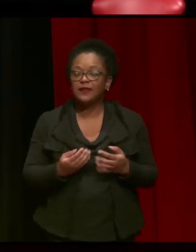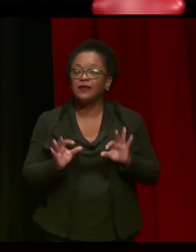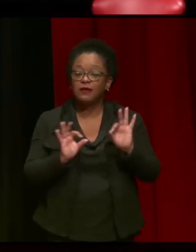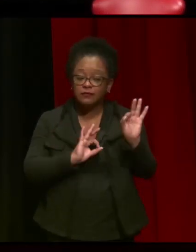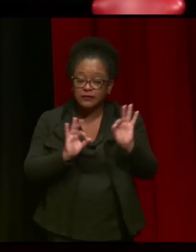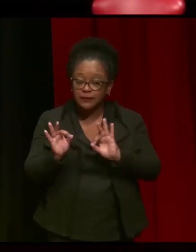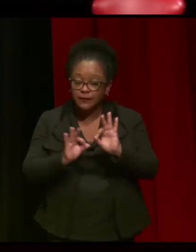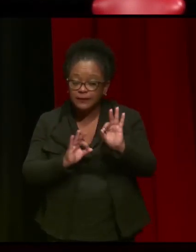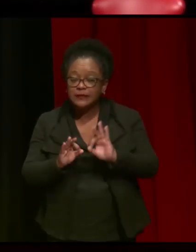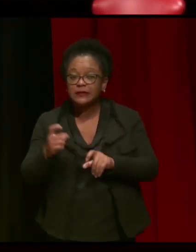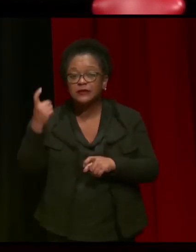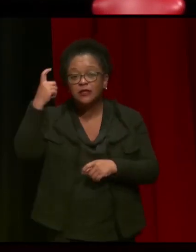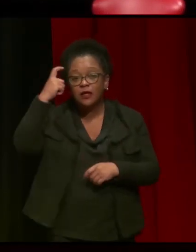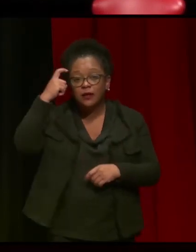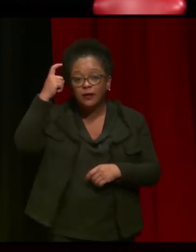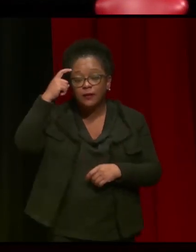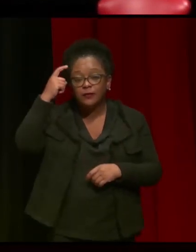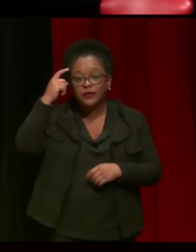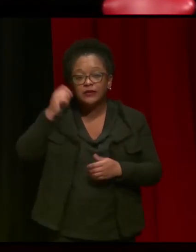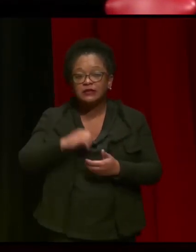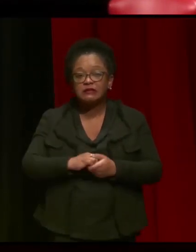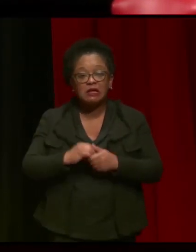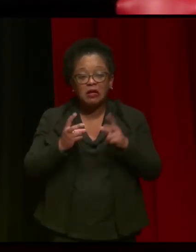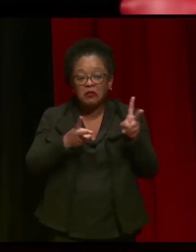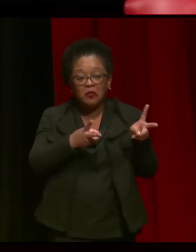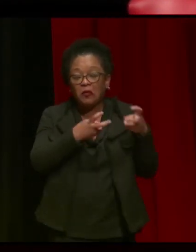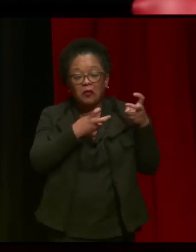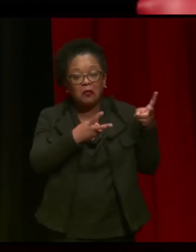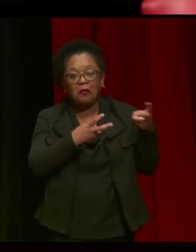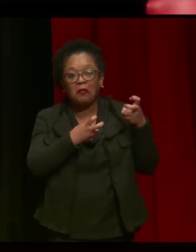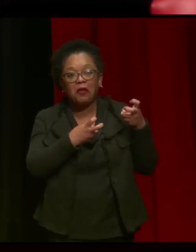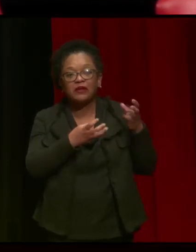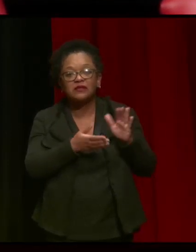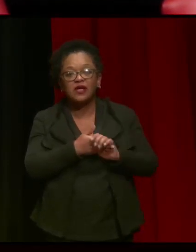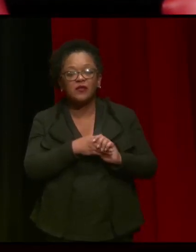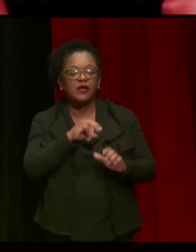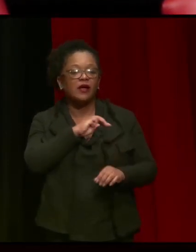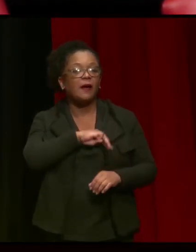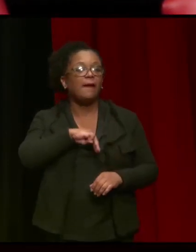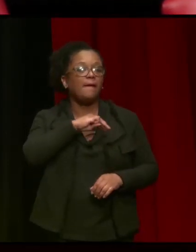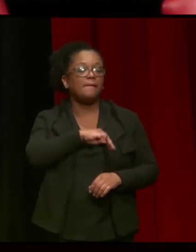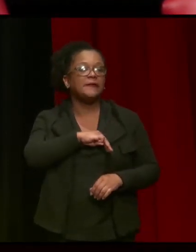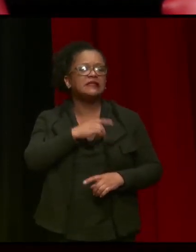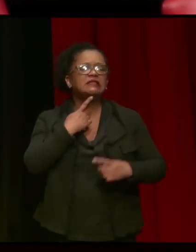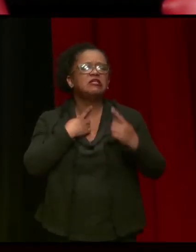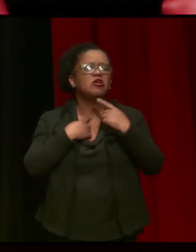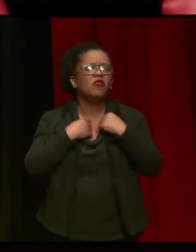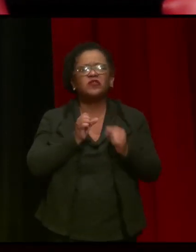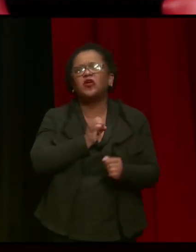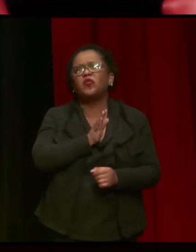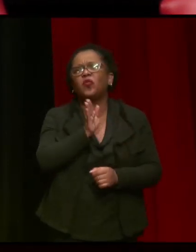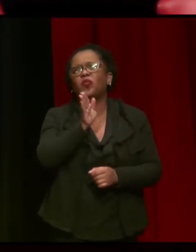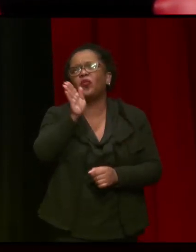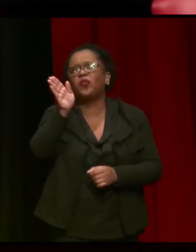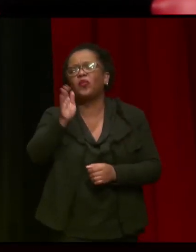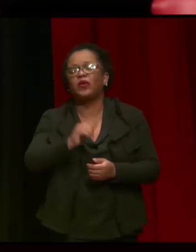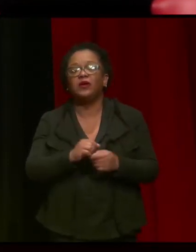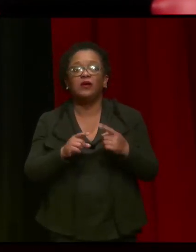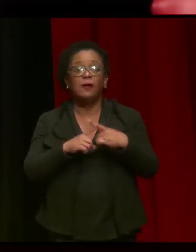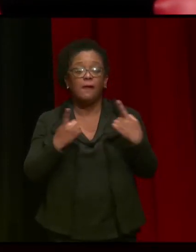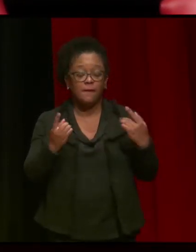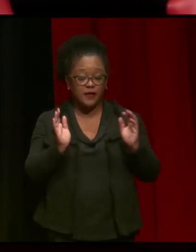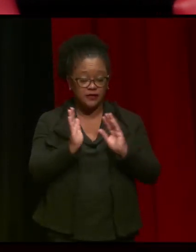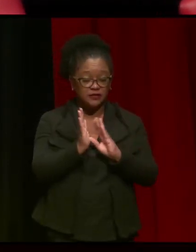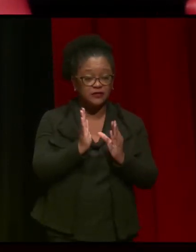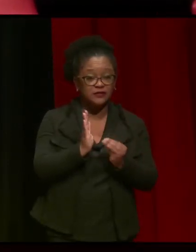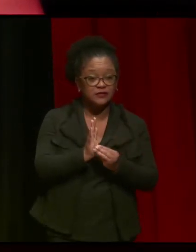para vocês hoje de manhã. A gente não se antena para isso. Você quer fazer missão? Aí é uma baita oportunidade de missão. Porque a criança não vai vir sozinha para a igreja,